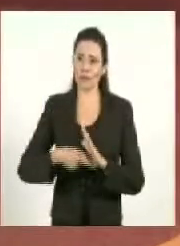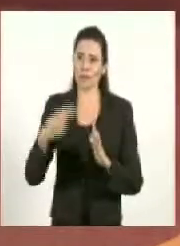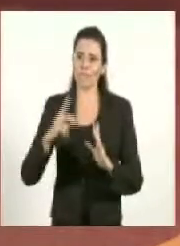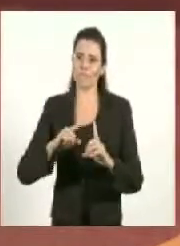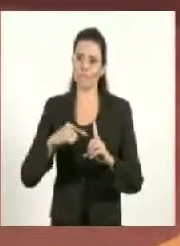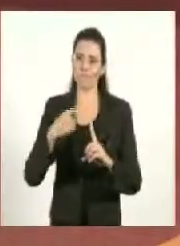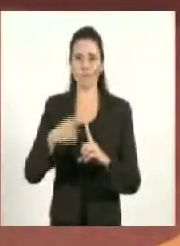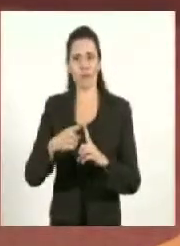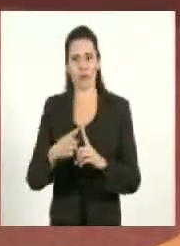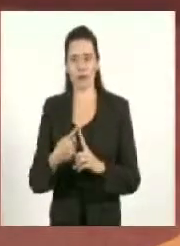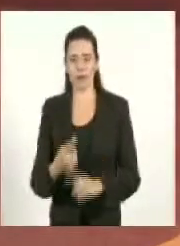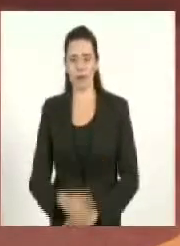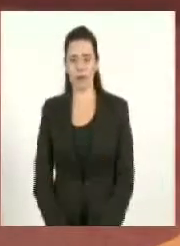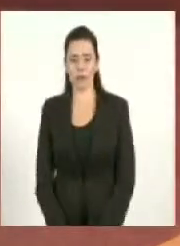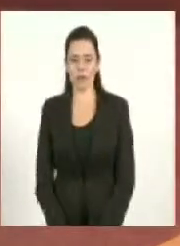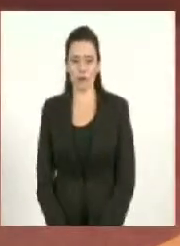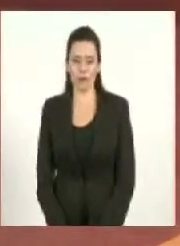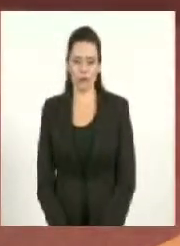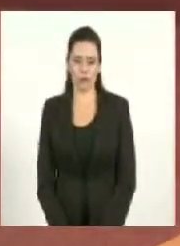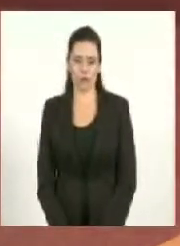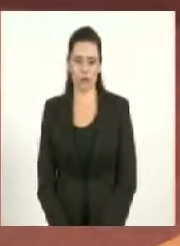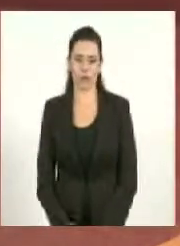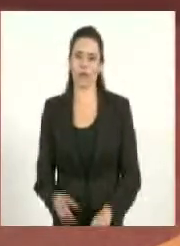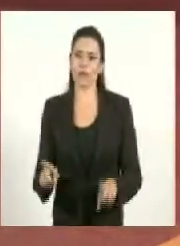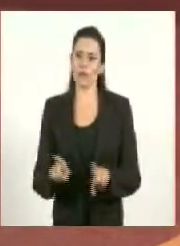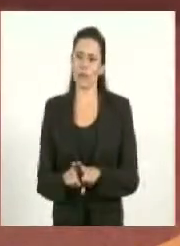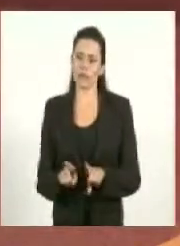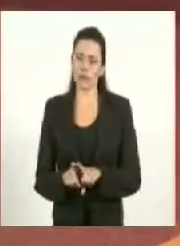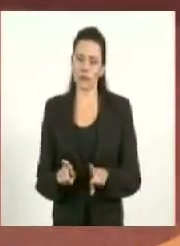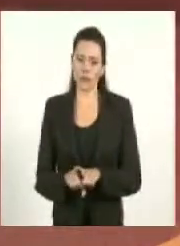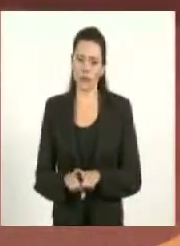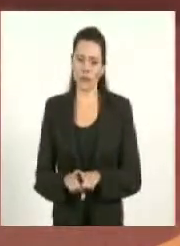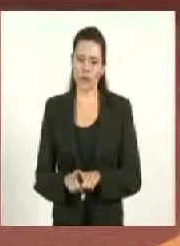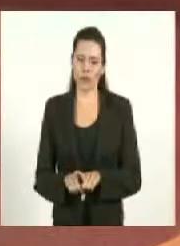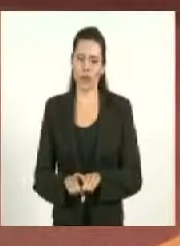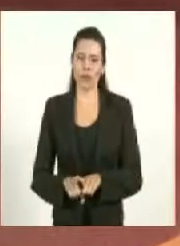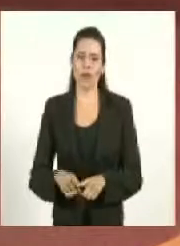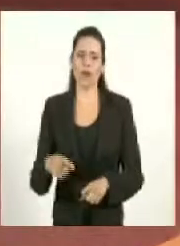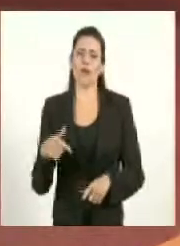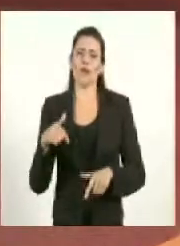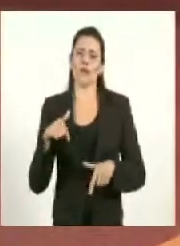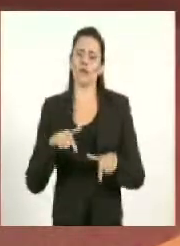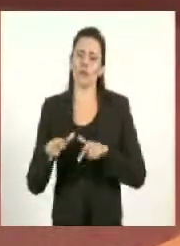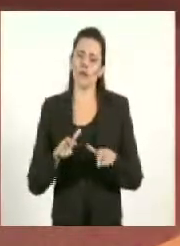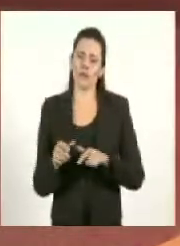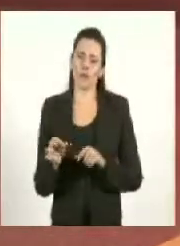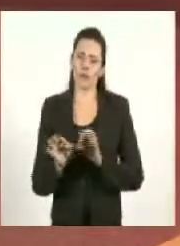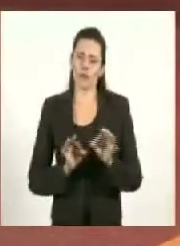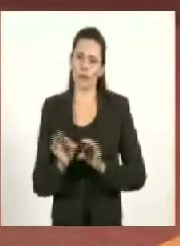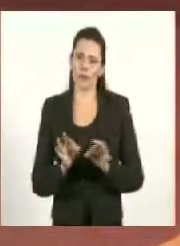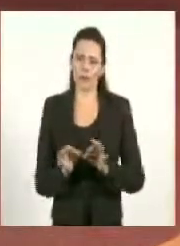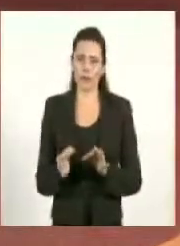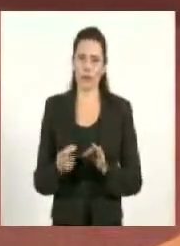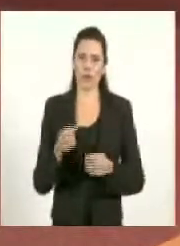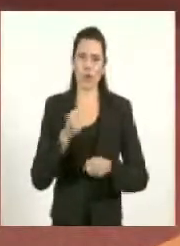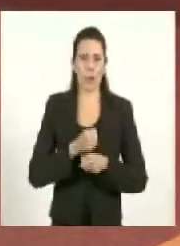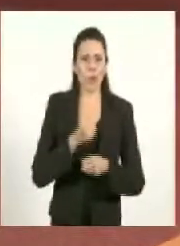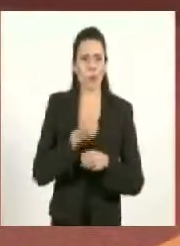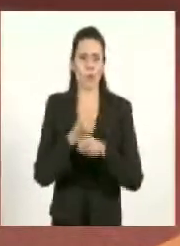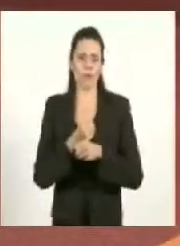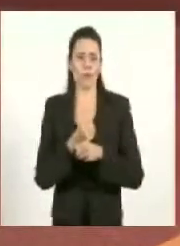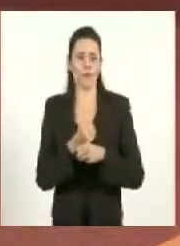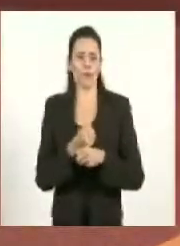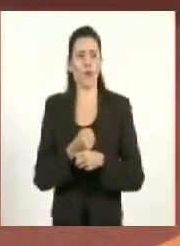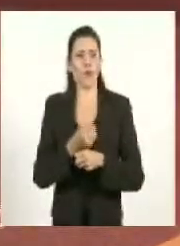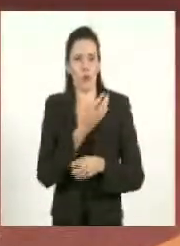Estado, ele paralisou todas as obras do governo anterior. Todas as obras do governo anterior estão